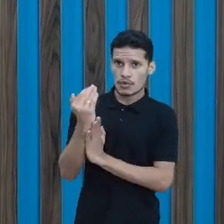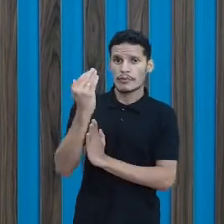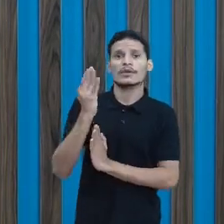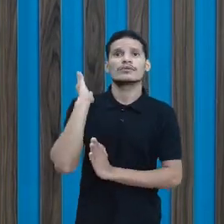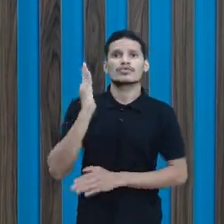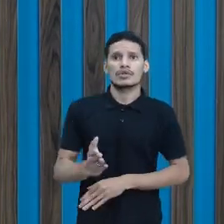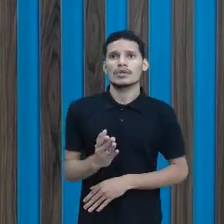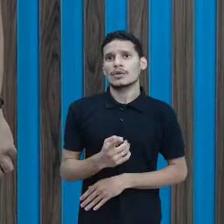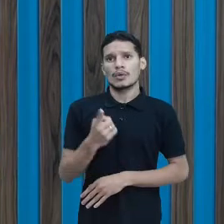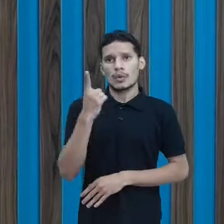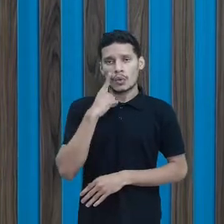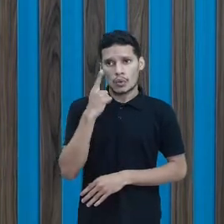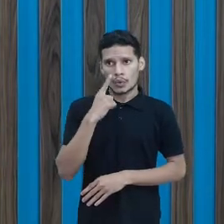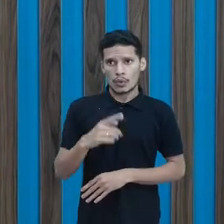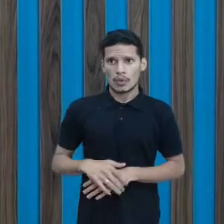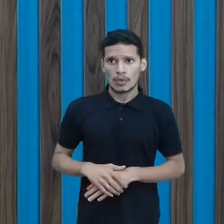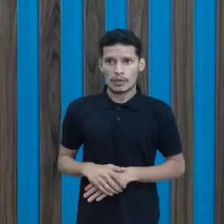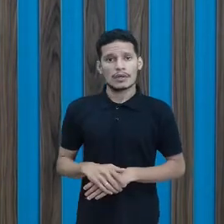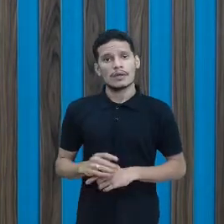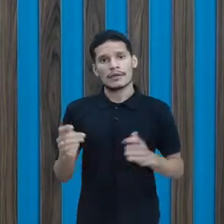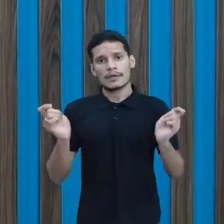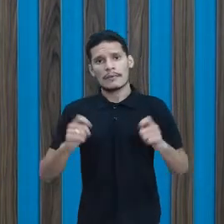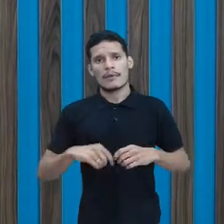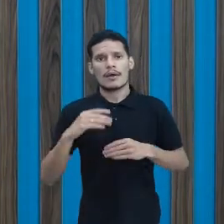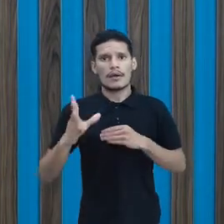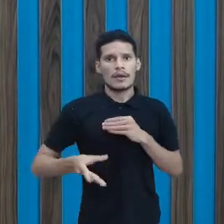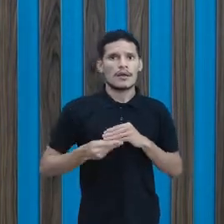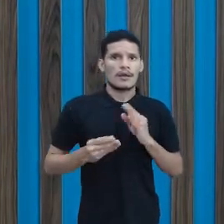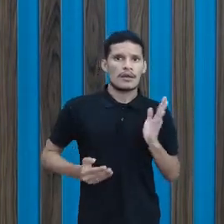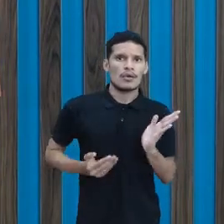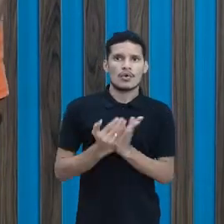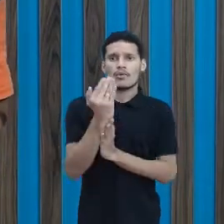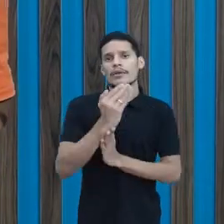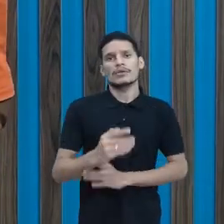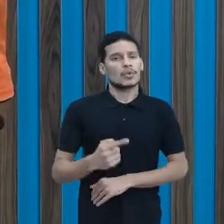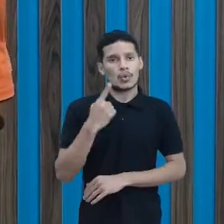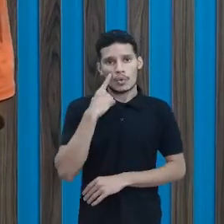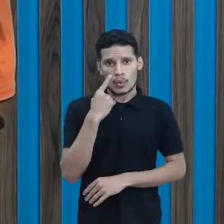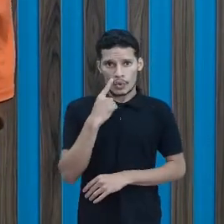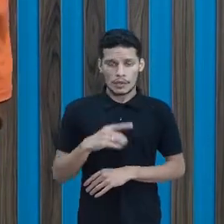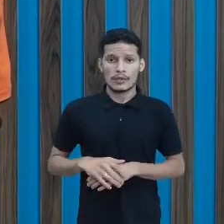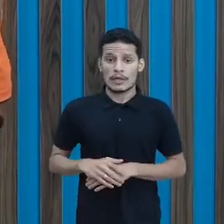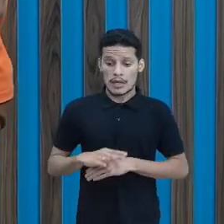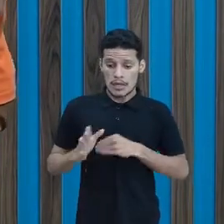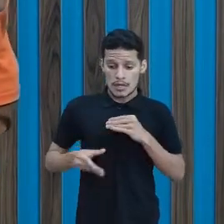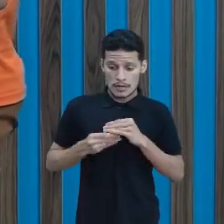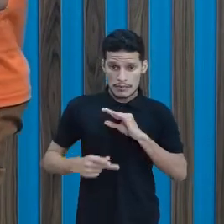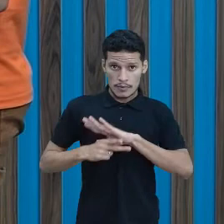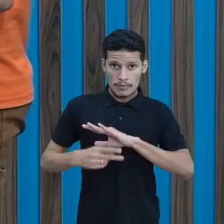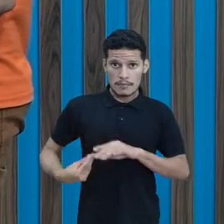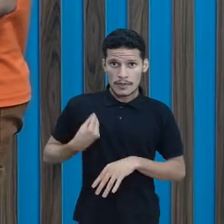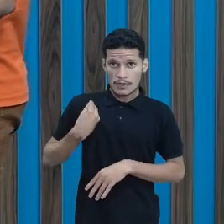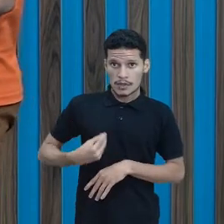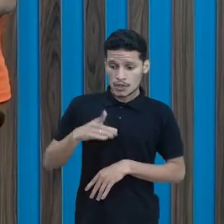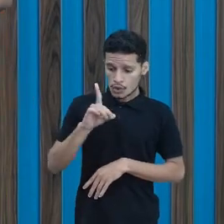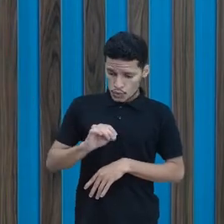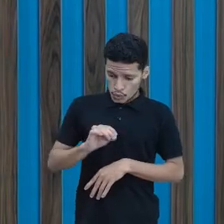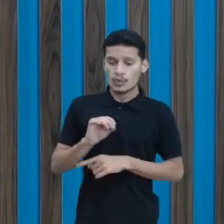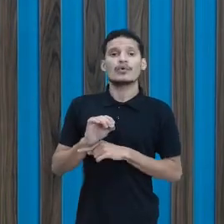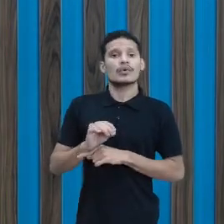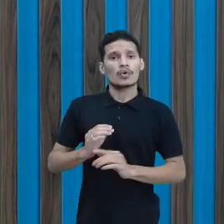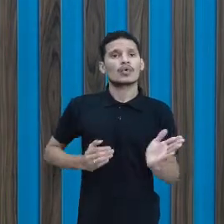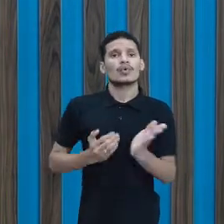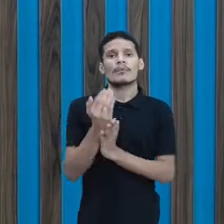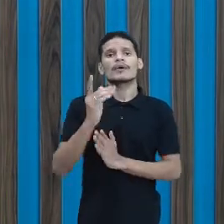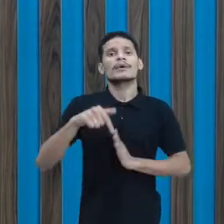pessoal. A partícula auxiliadora no começo, ó. Então, a partícula auxiliar do presente, que é o do, coloquei no começo para